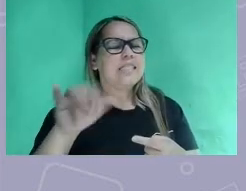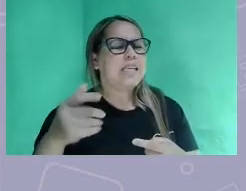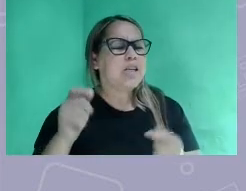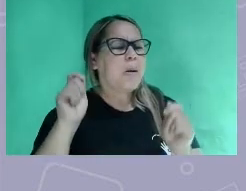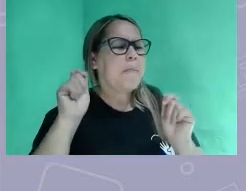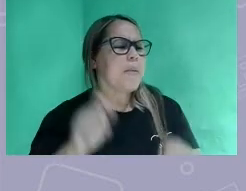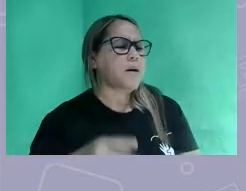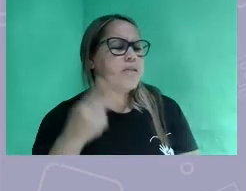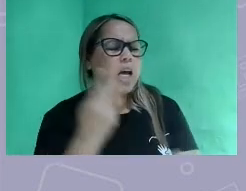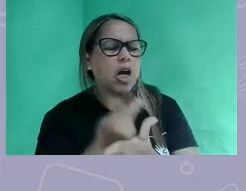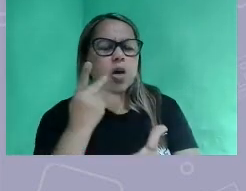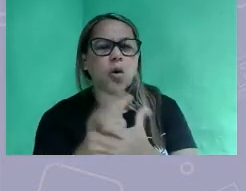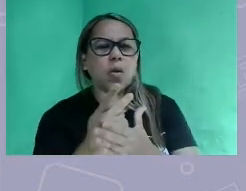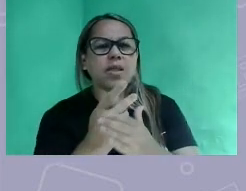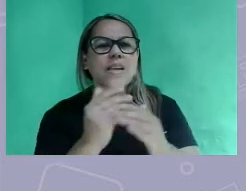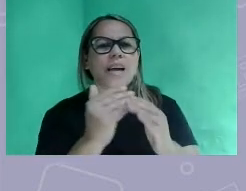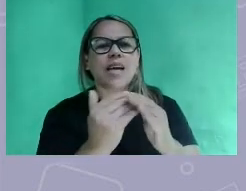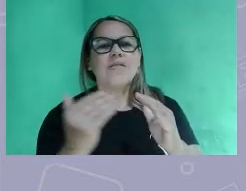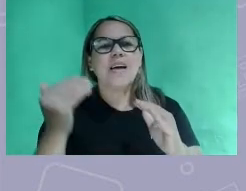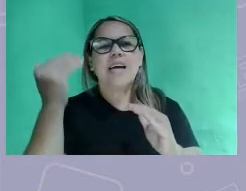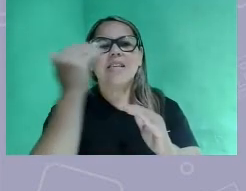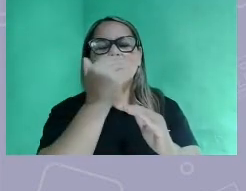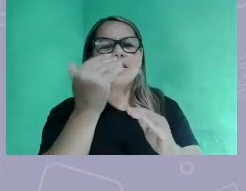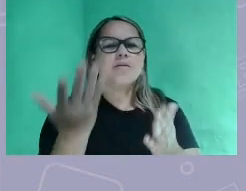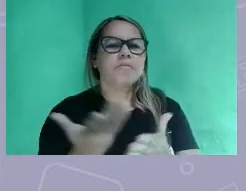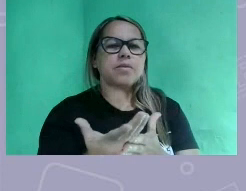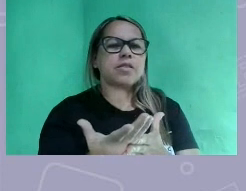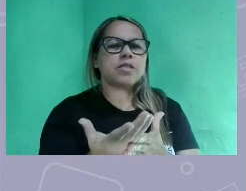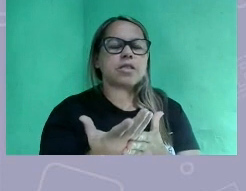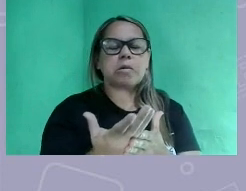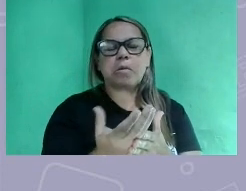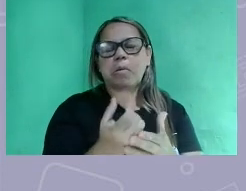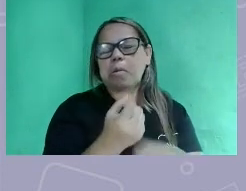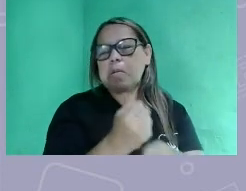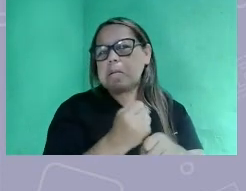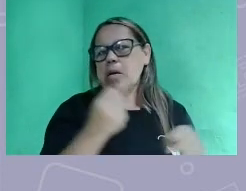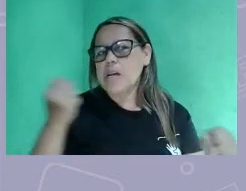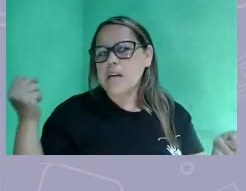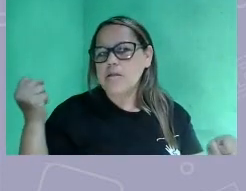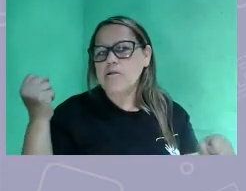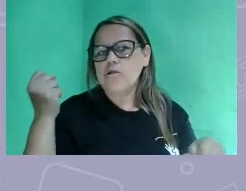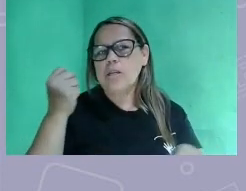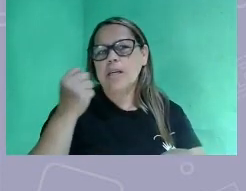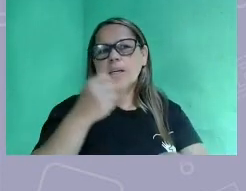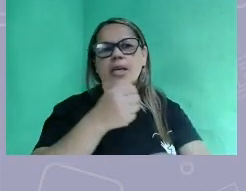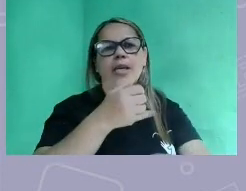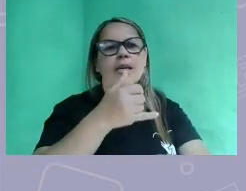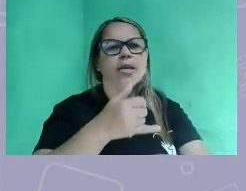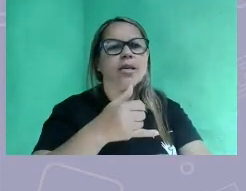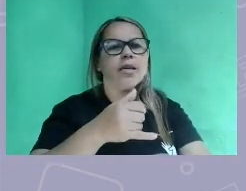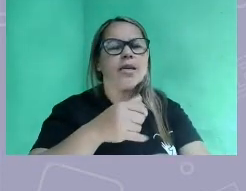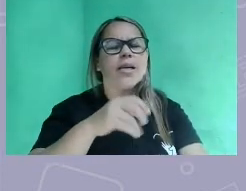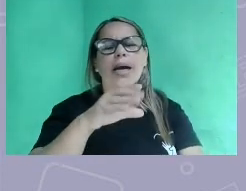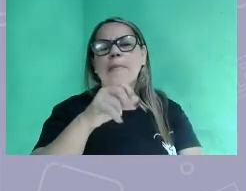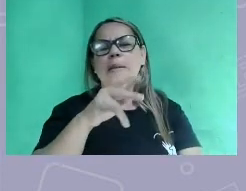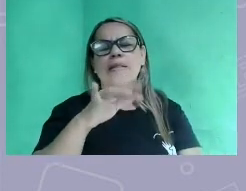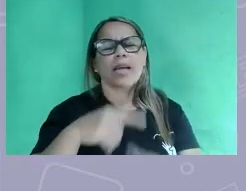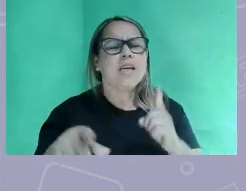encontrados acima de grandes capitais dos Estados Unidos da América o próprio